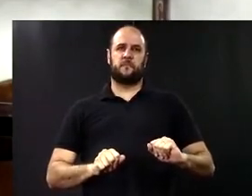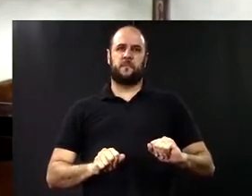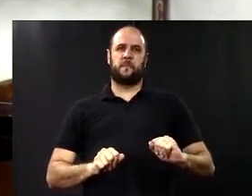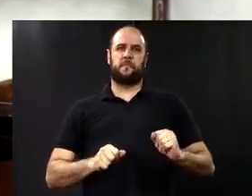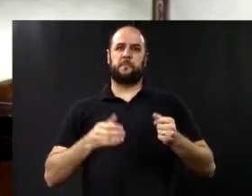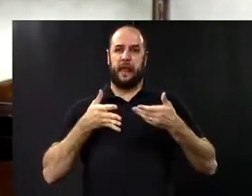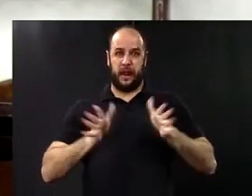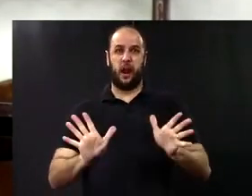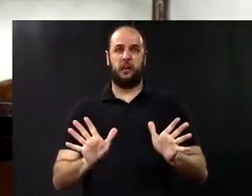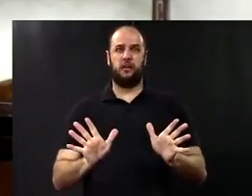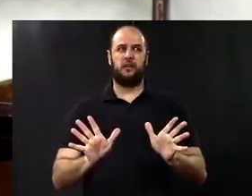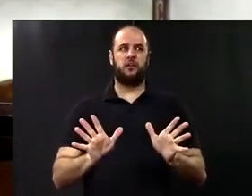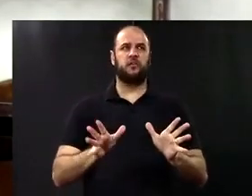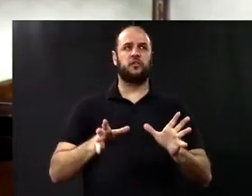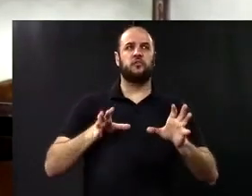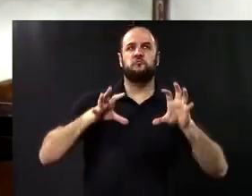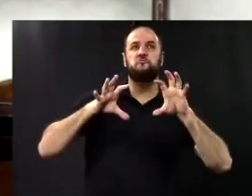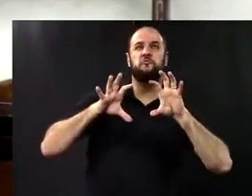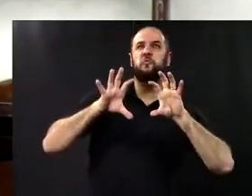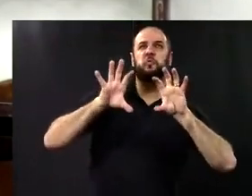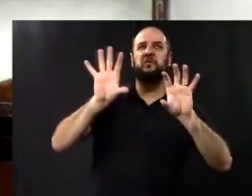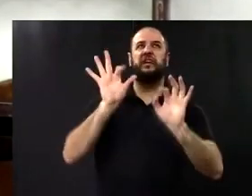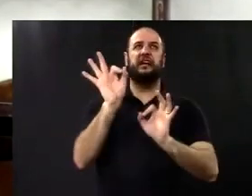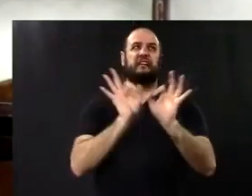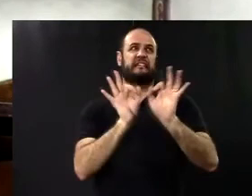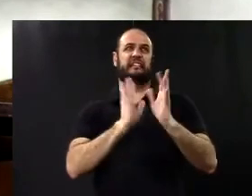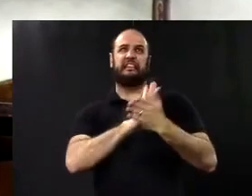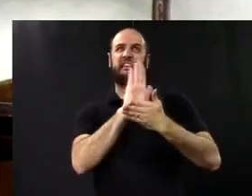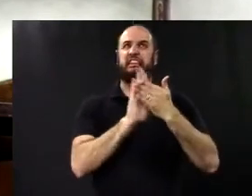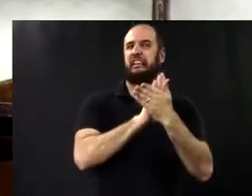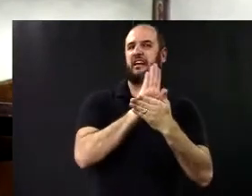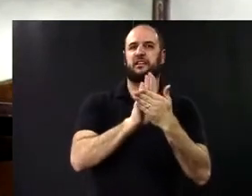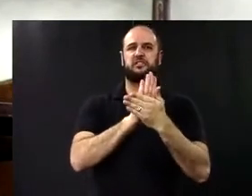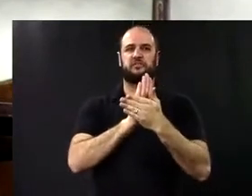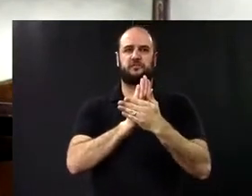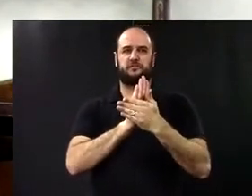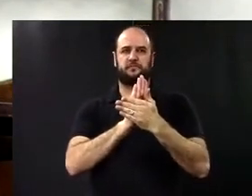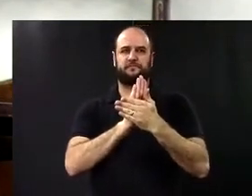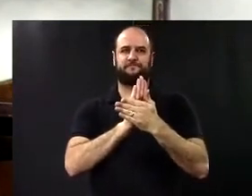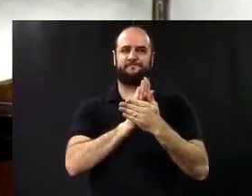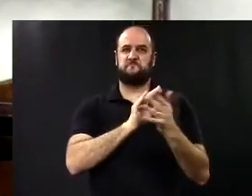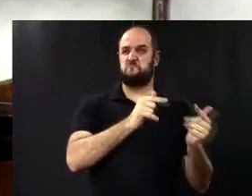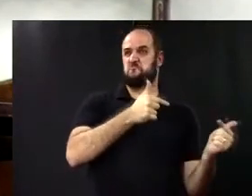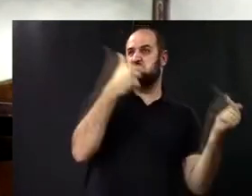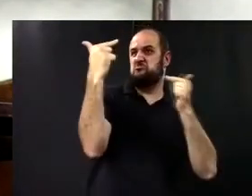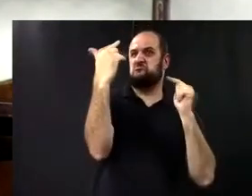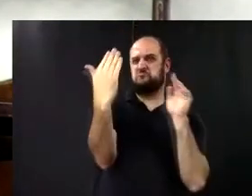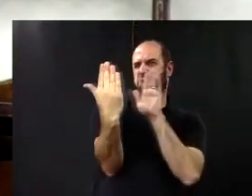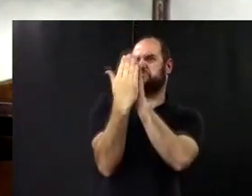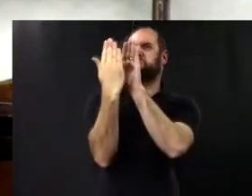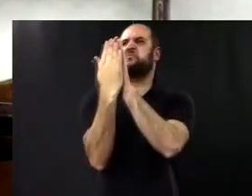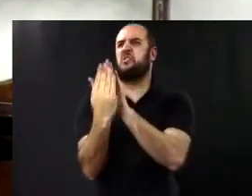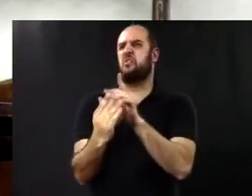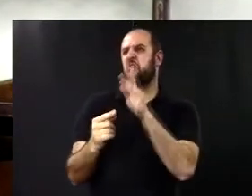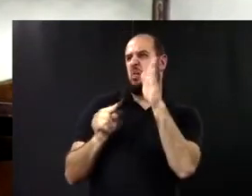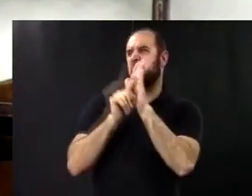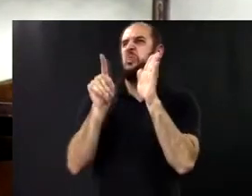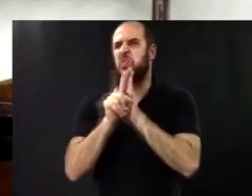tolerado a advertência dos seus líderes. Pelo contrário, querem